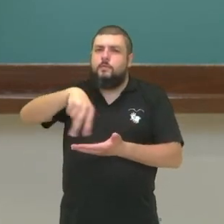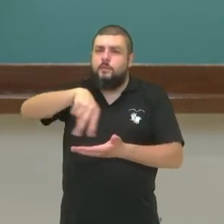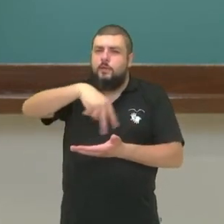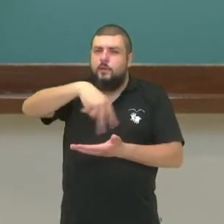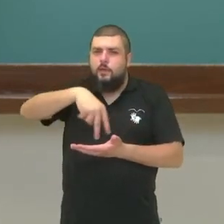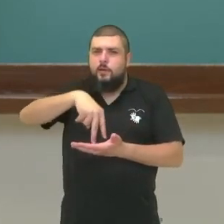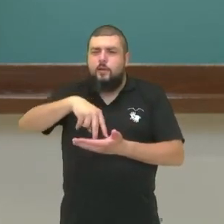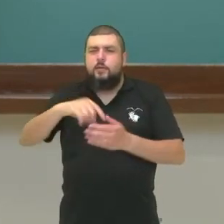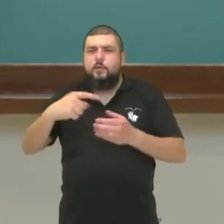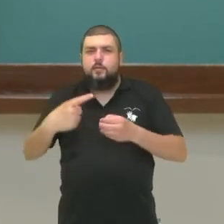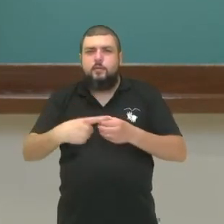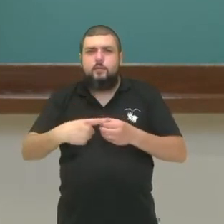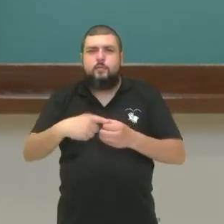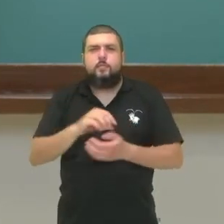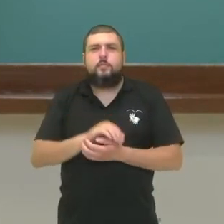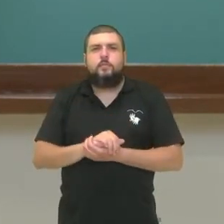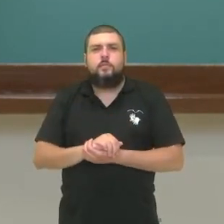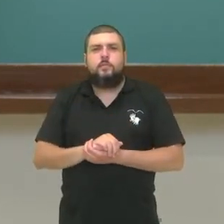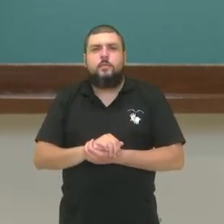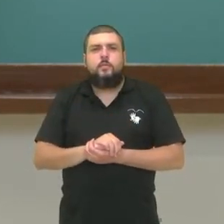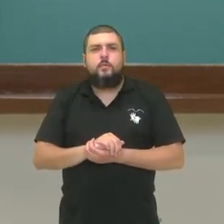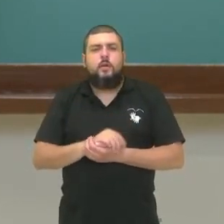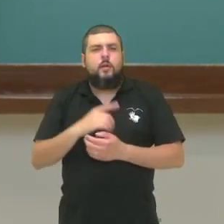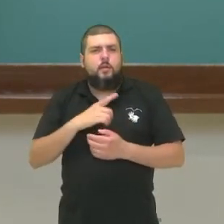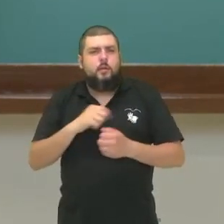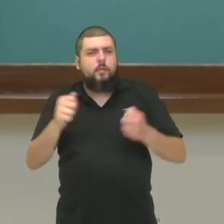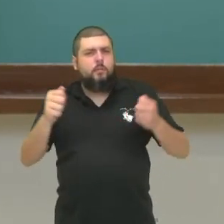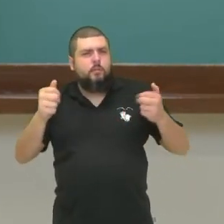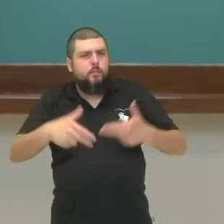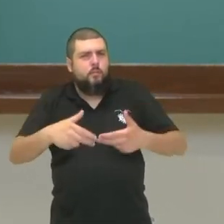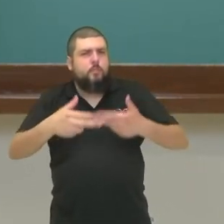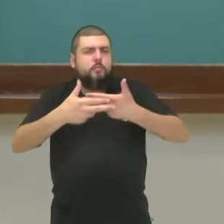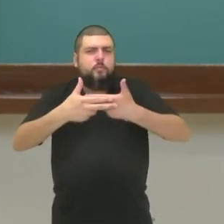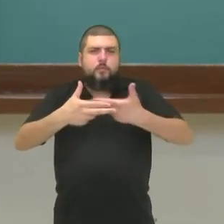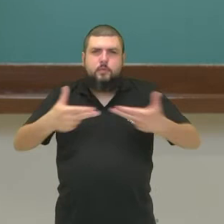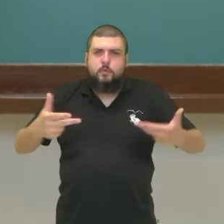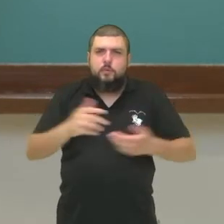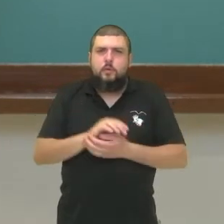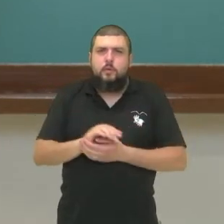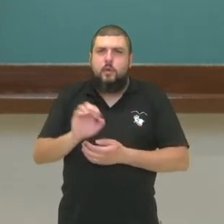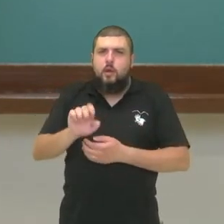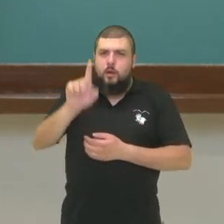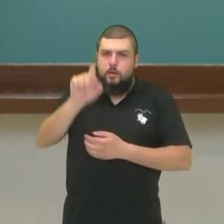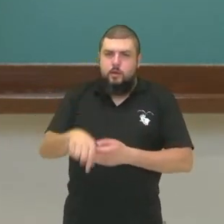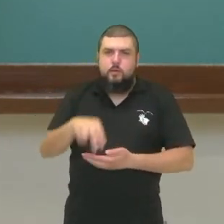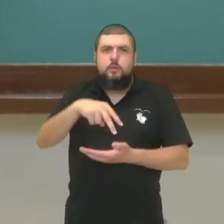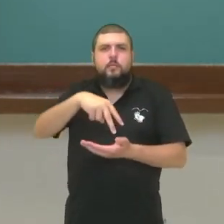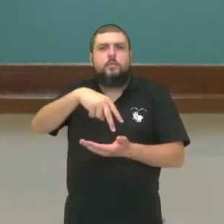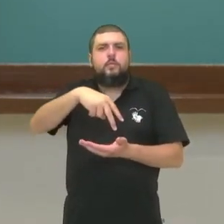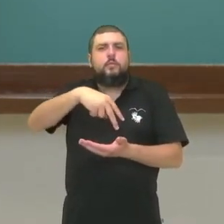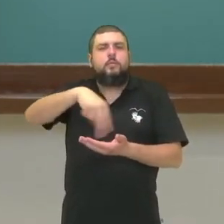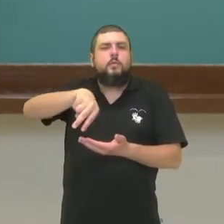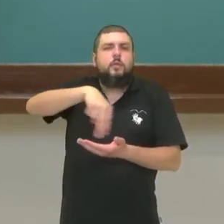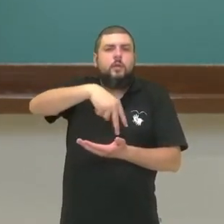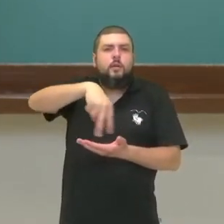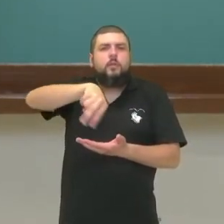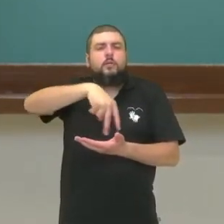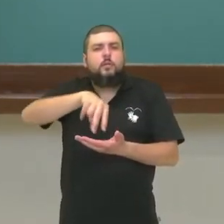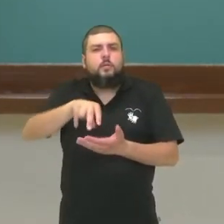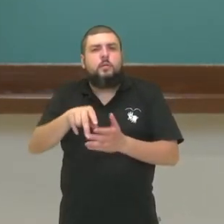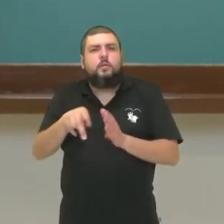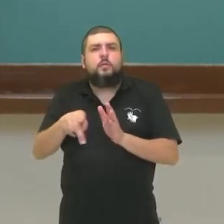Então, street dance, breaking e hip hop são danças, nós estamos falando de